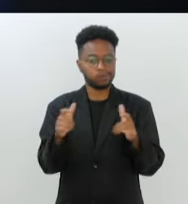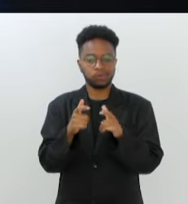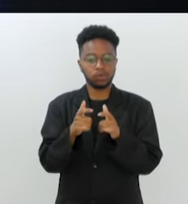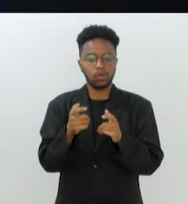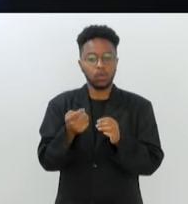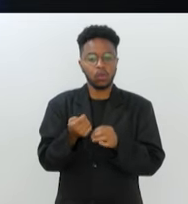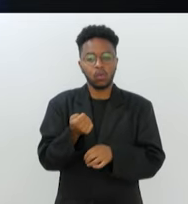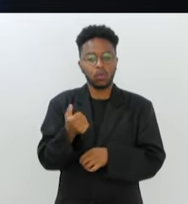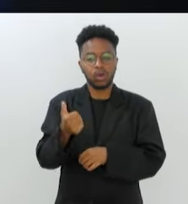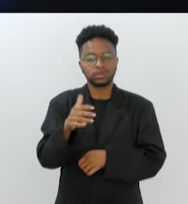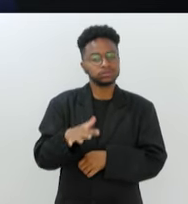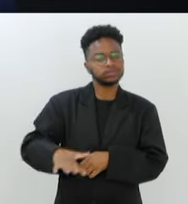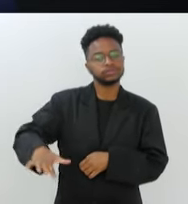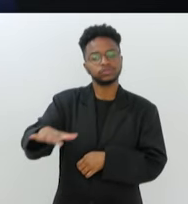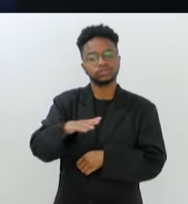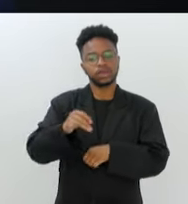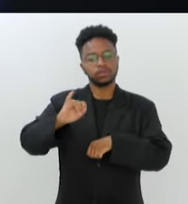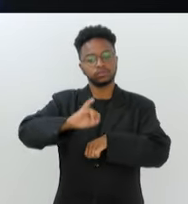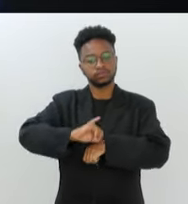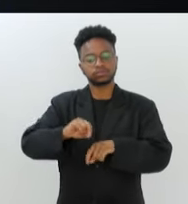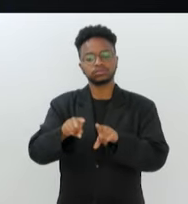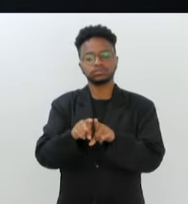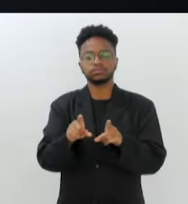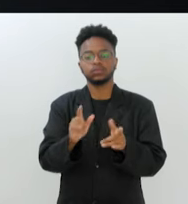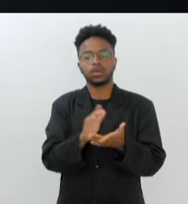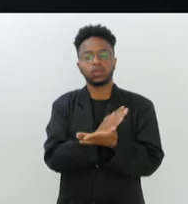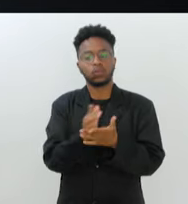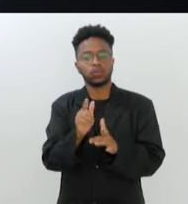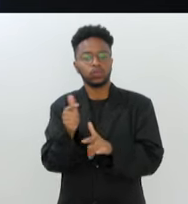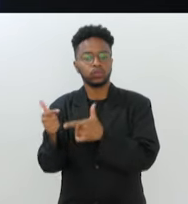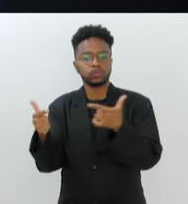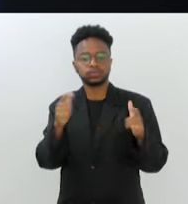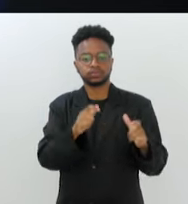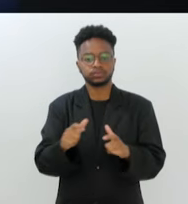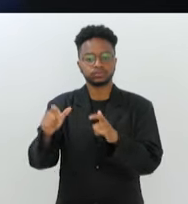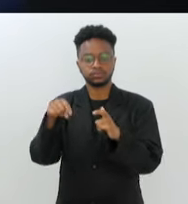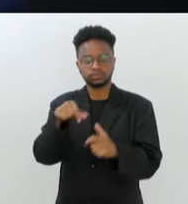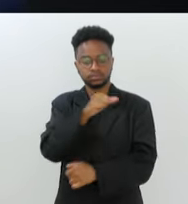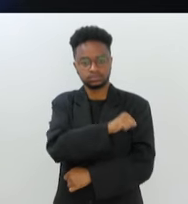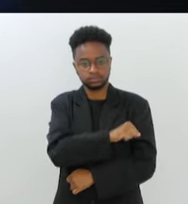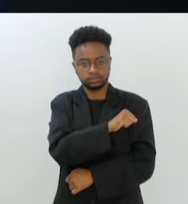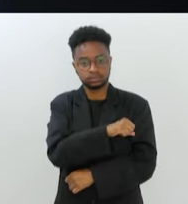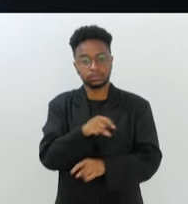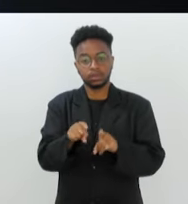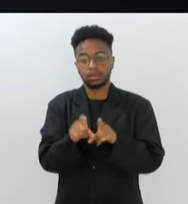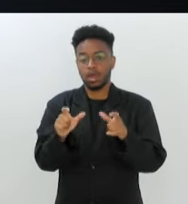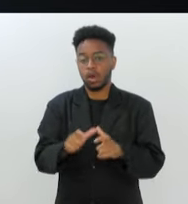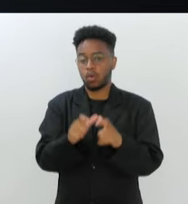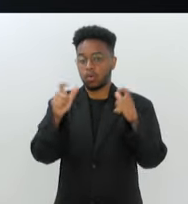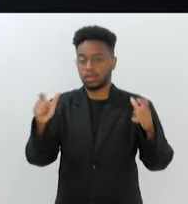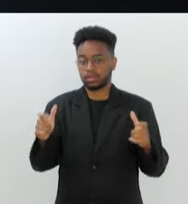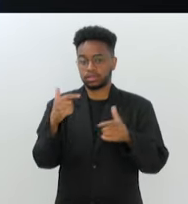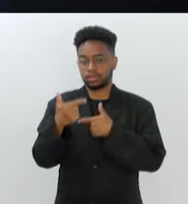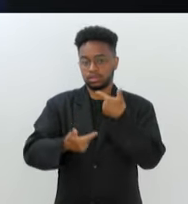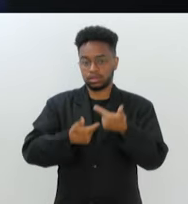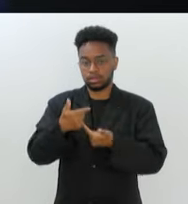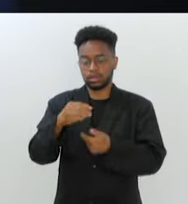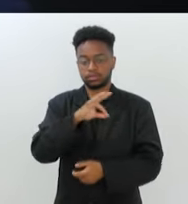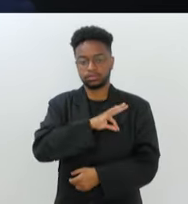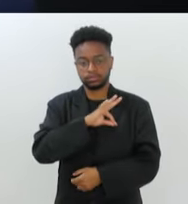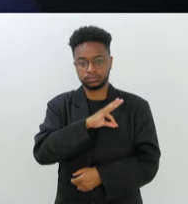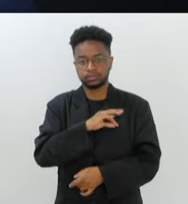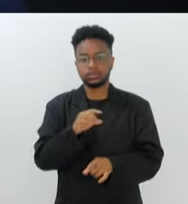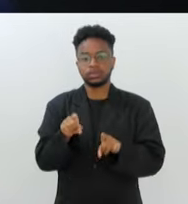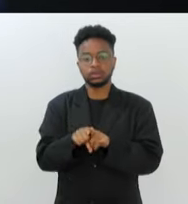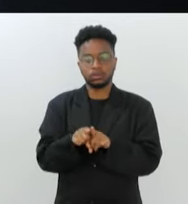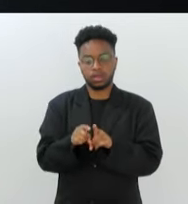a capital e por diversas partes do estado do Rio de Janeiro, o que aumenta o trabalho das forças policiais e também o